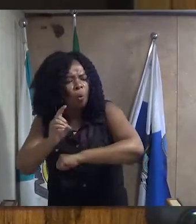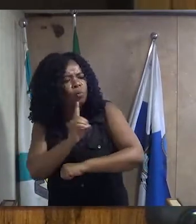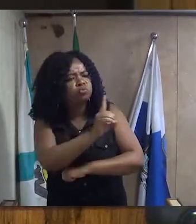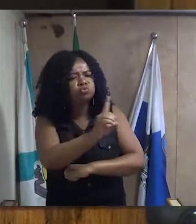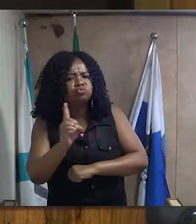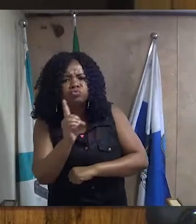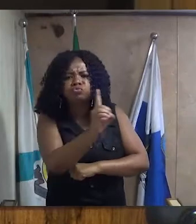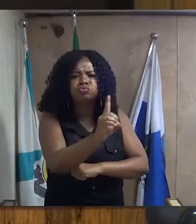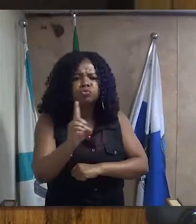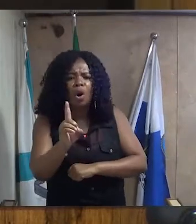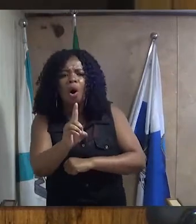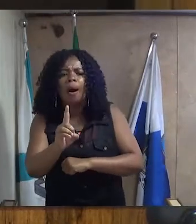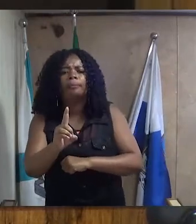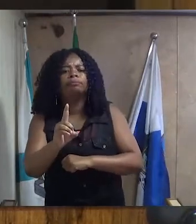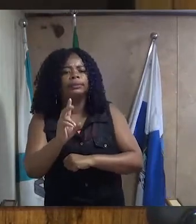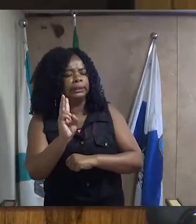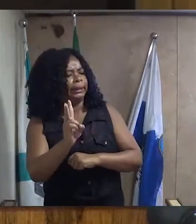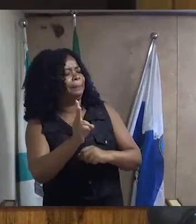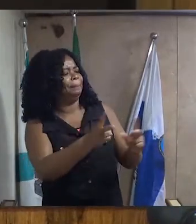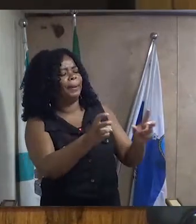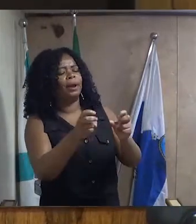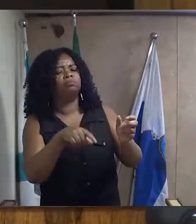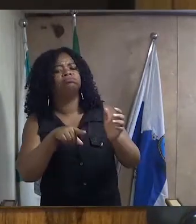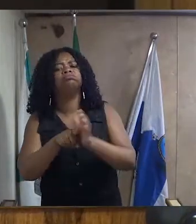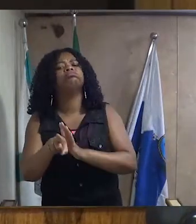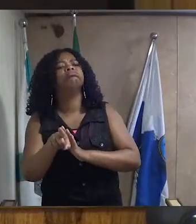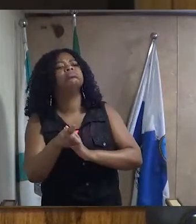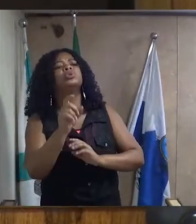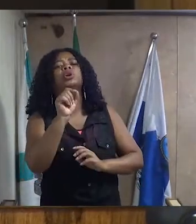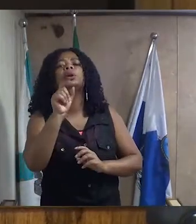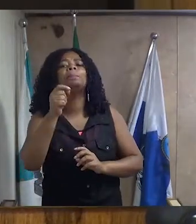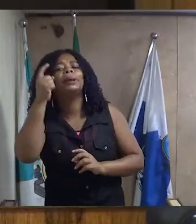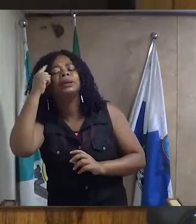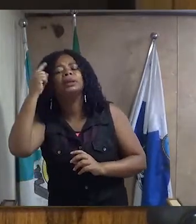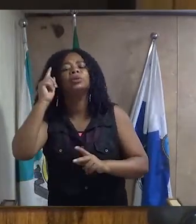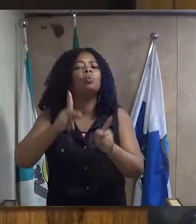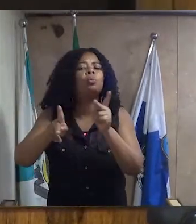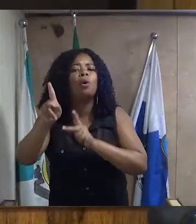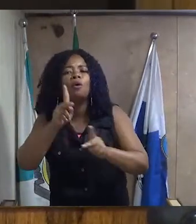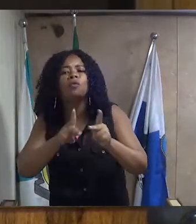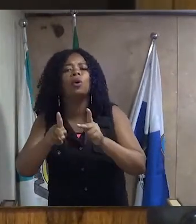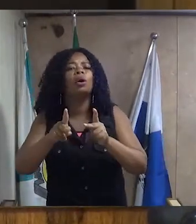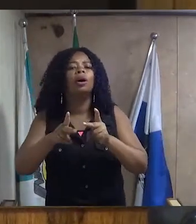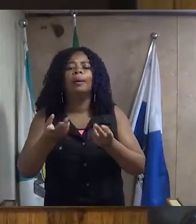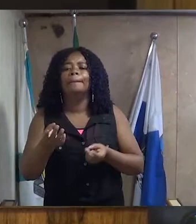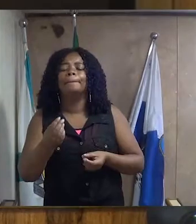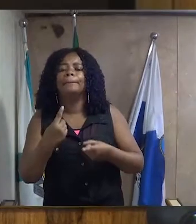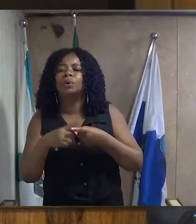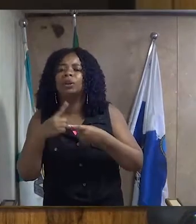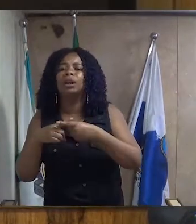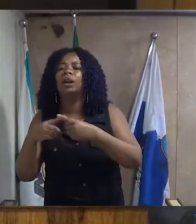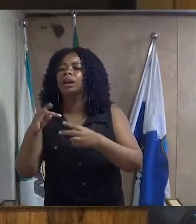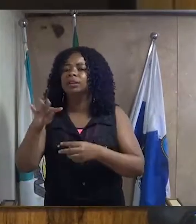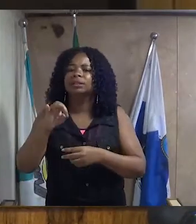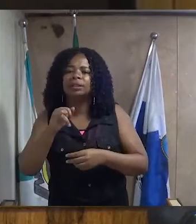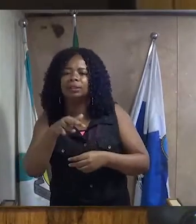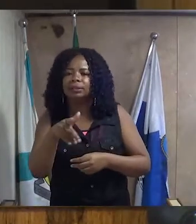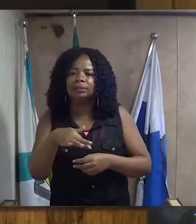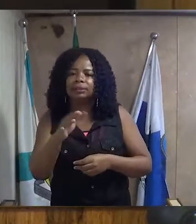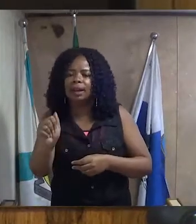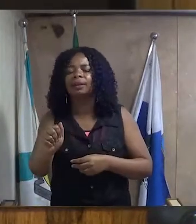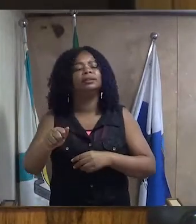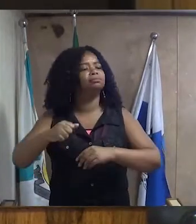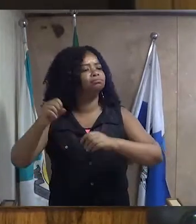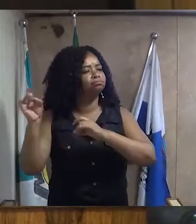população e vendo o descaso que essas terceirizadas estão realizando dentro do nosso